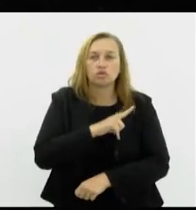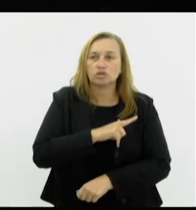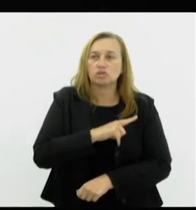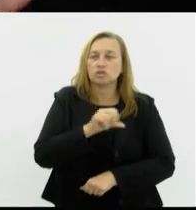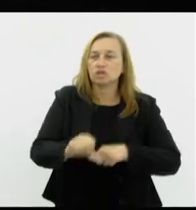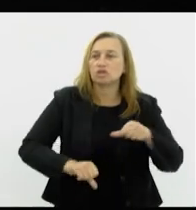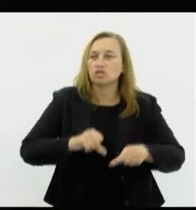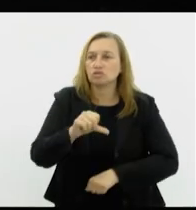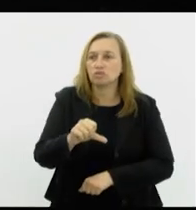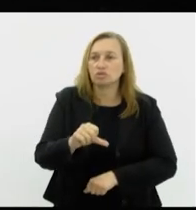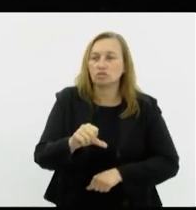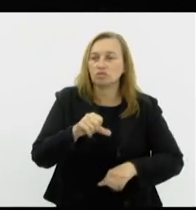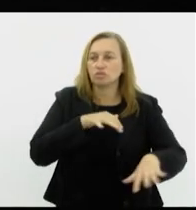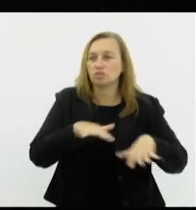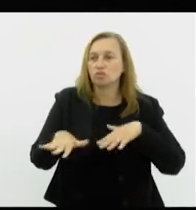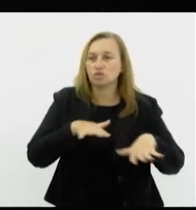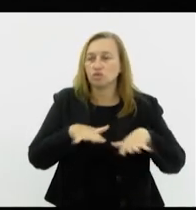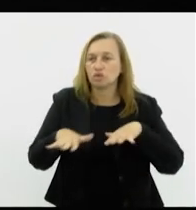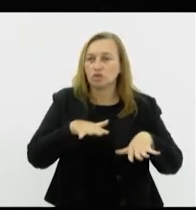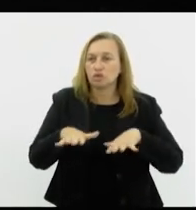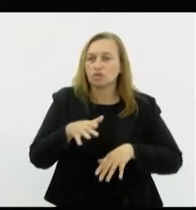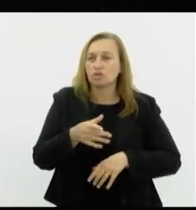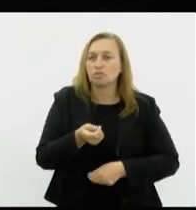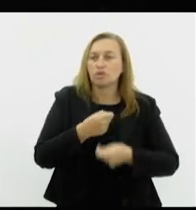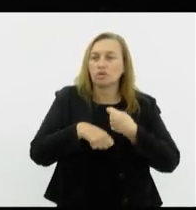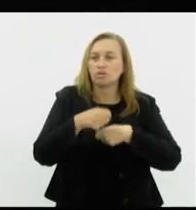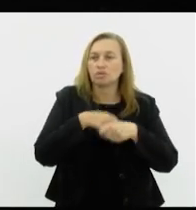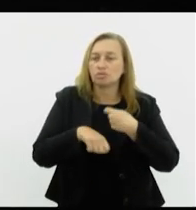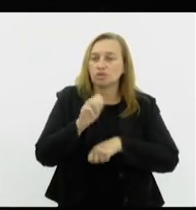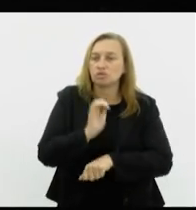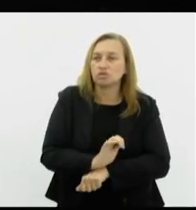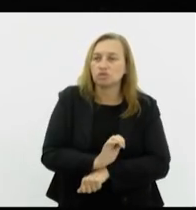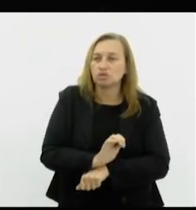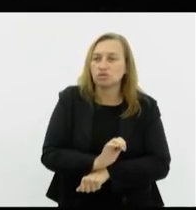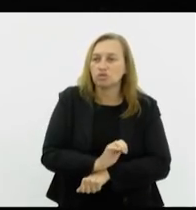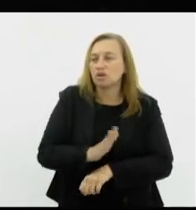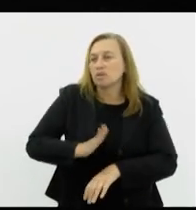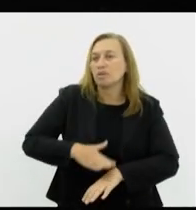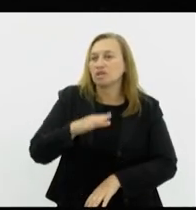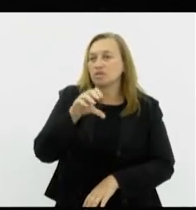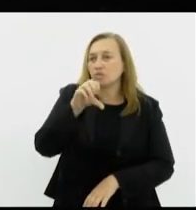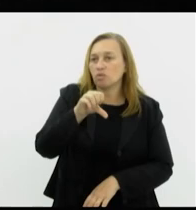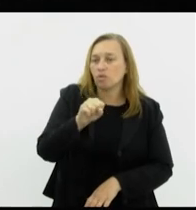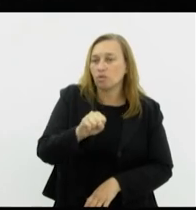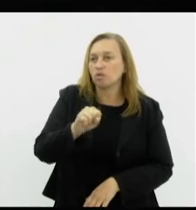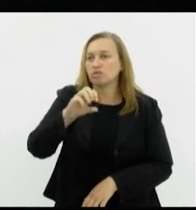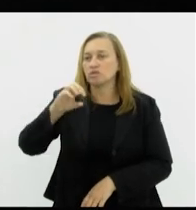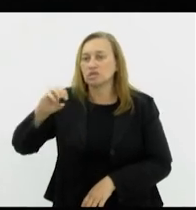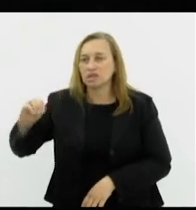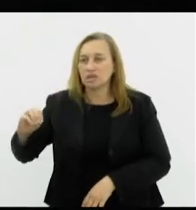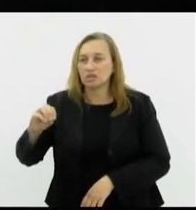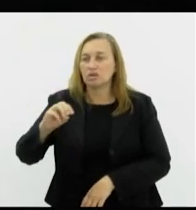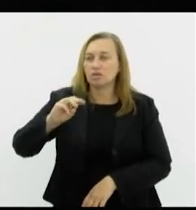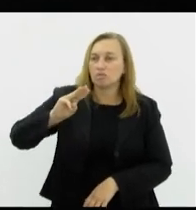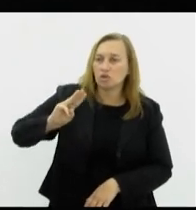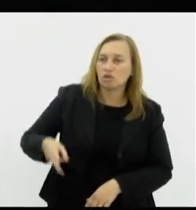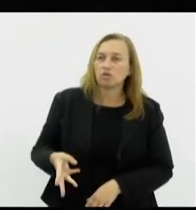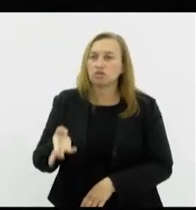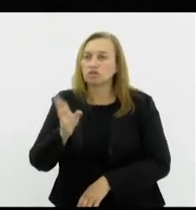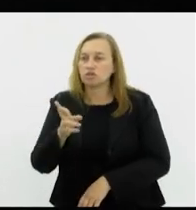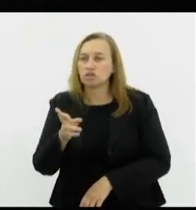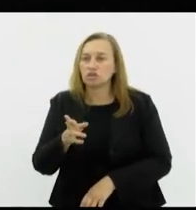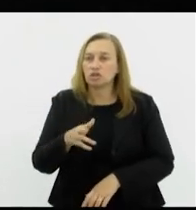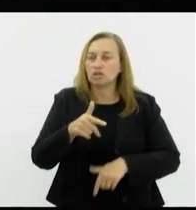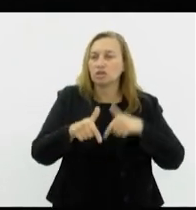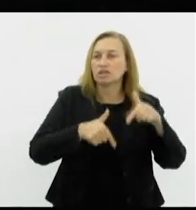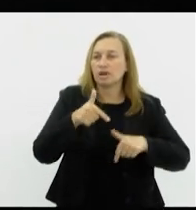transformar isso numa movimentação para a economia do Estado, na ordem de mais de 800 milhões de reais, garantindo o emprego